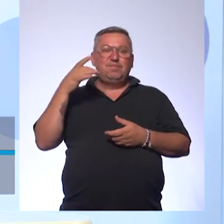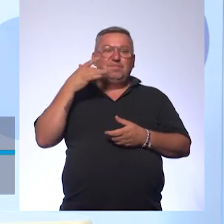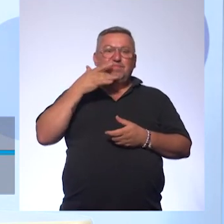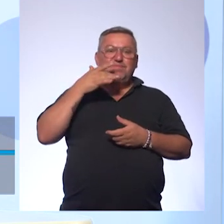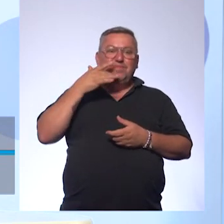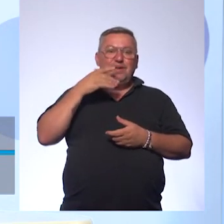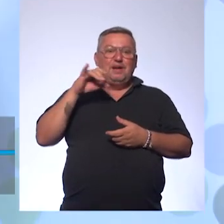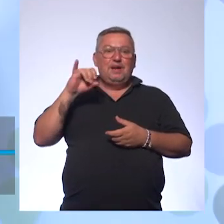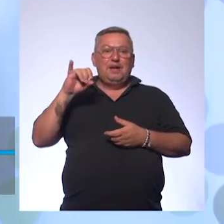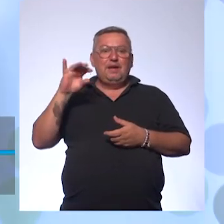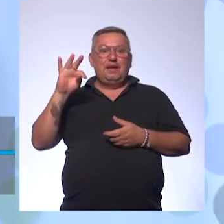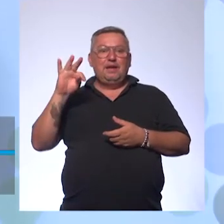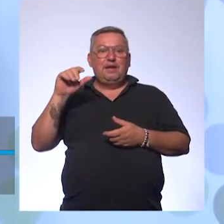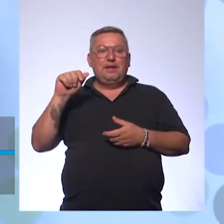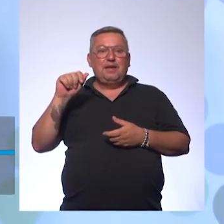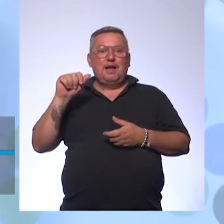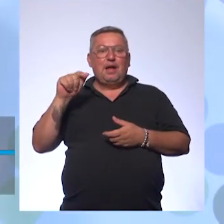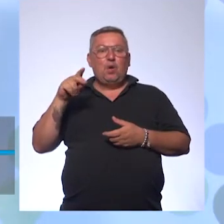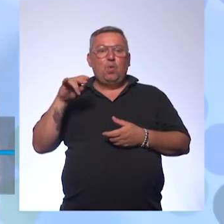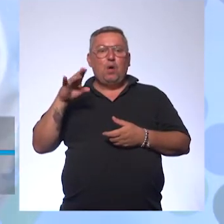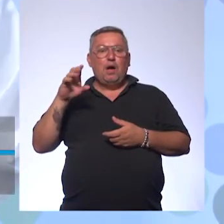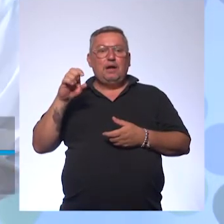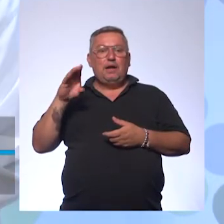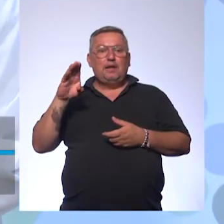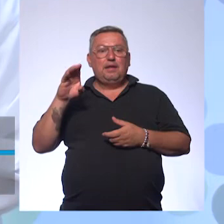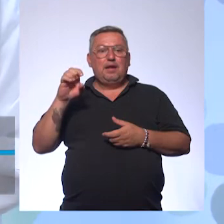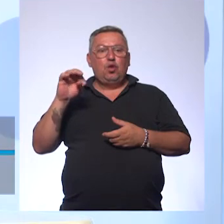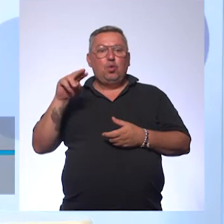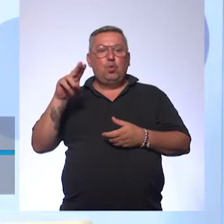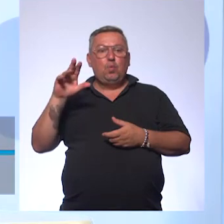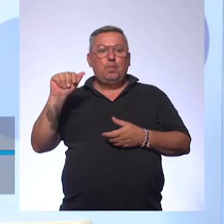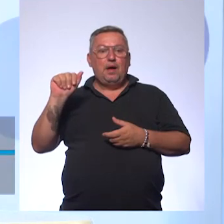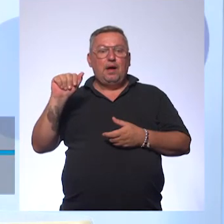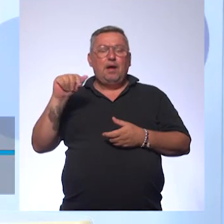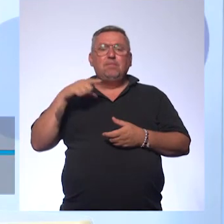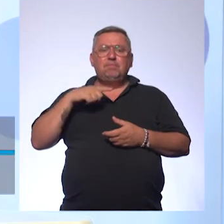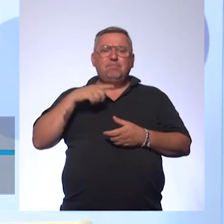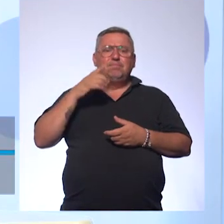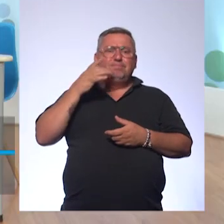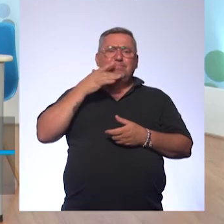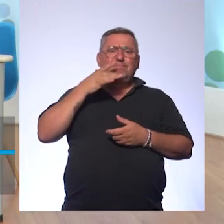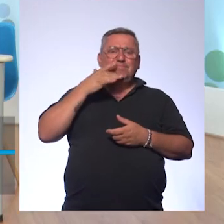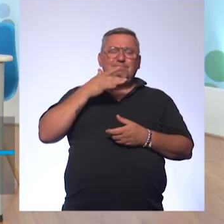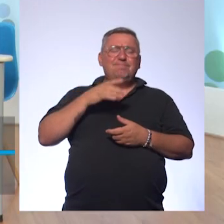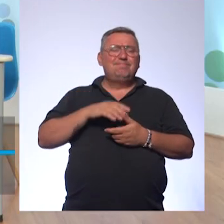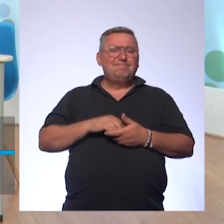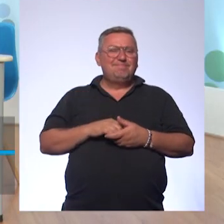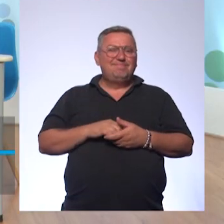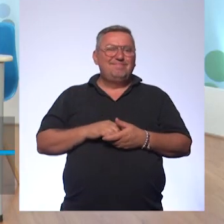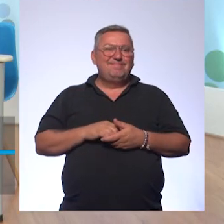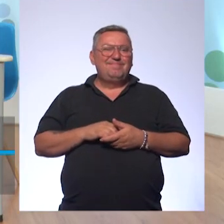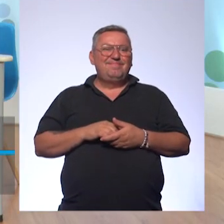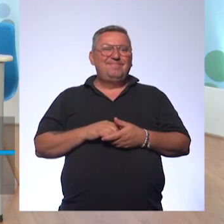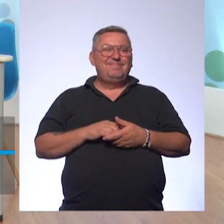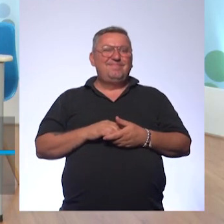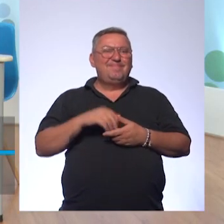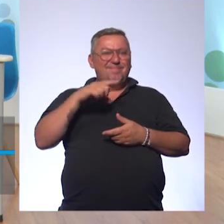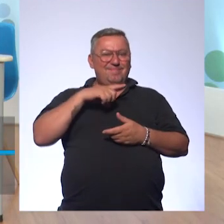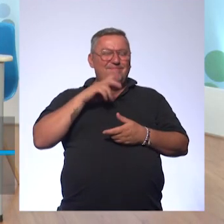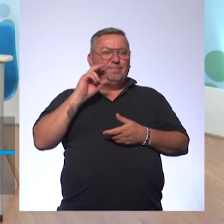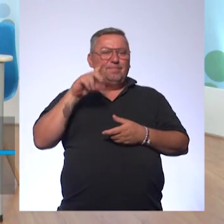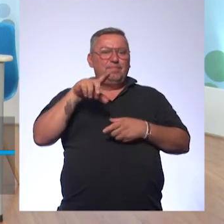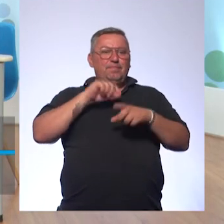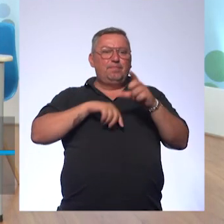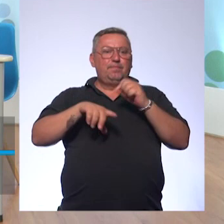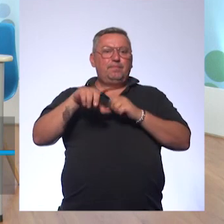carimbou. O Henrique Rocha diz que lá que é da escola Mário Cosel, diz que está 29